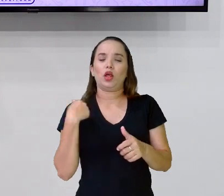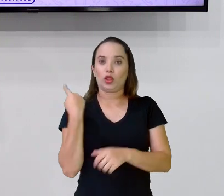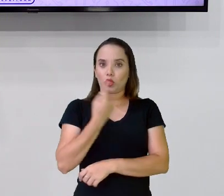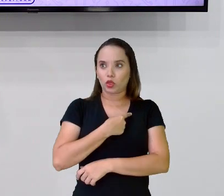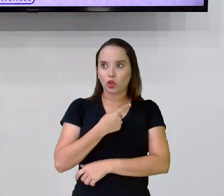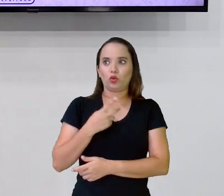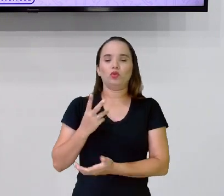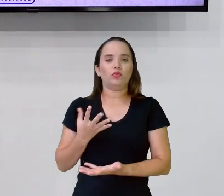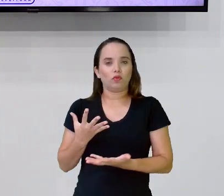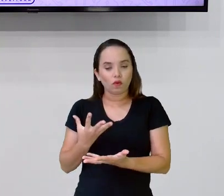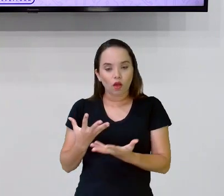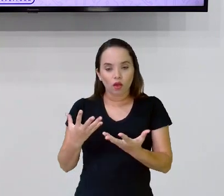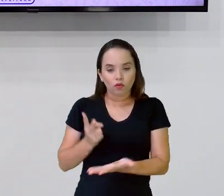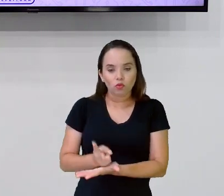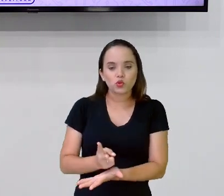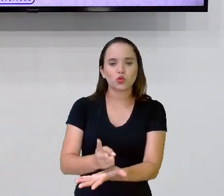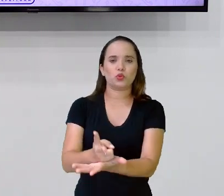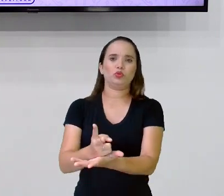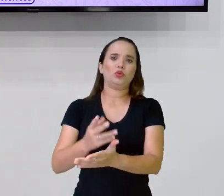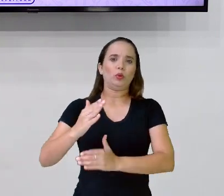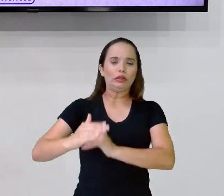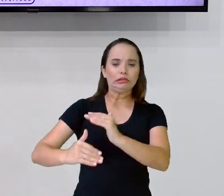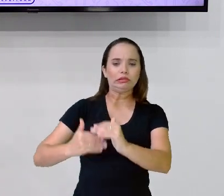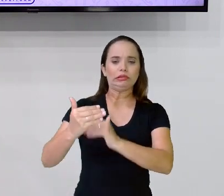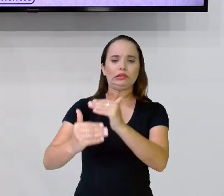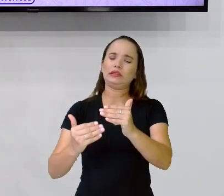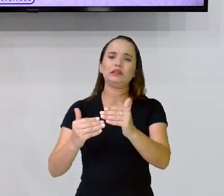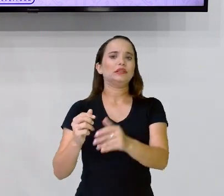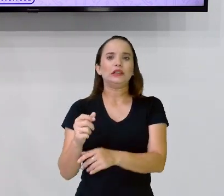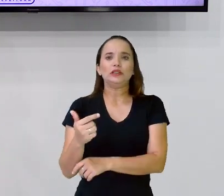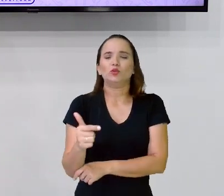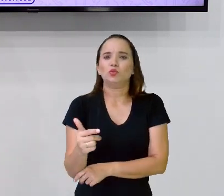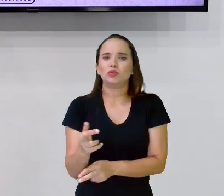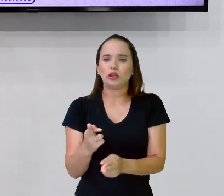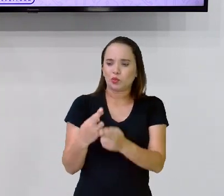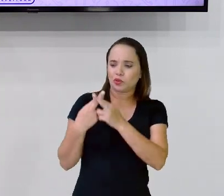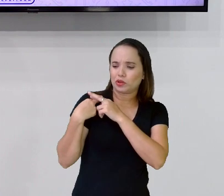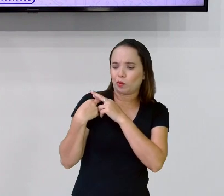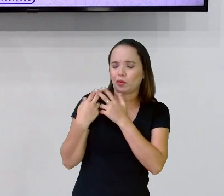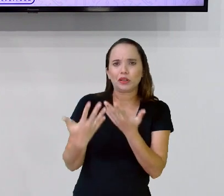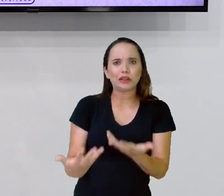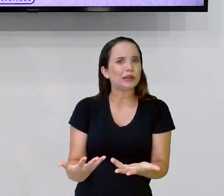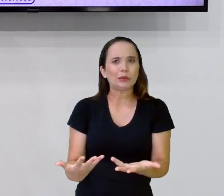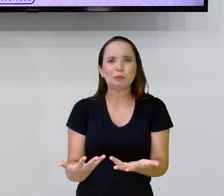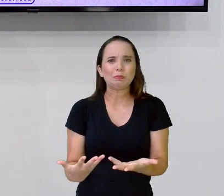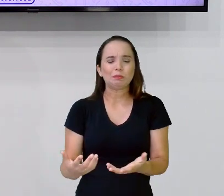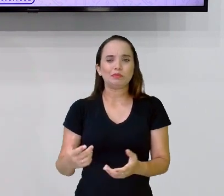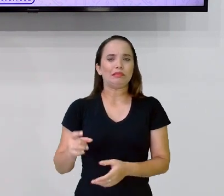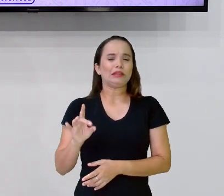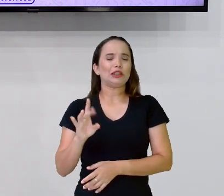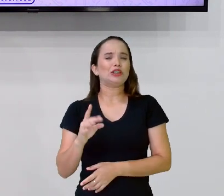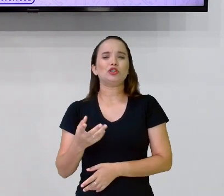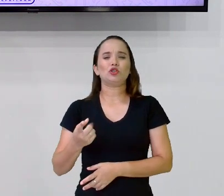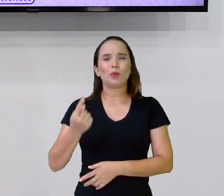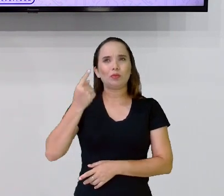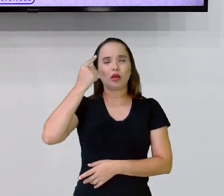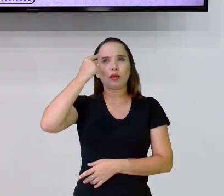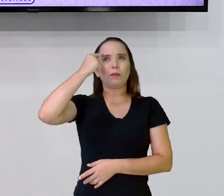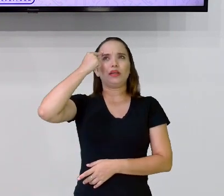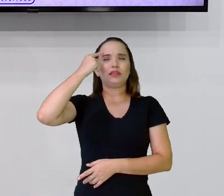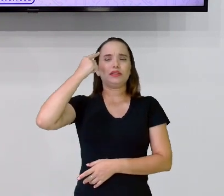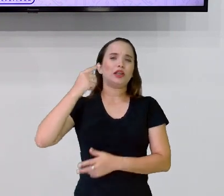vamos, né, seguindo um progresso irresponsável, né, gente? Onde a gente não está pensando nesses recursos